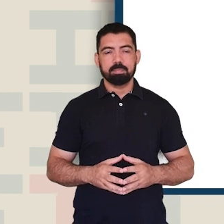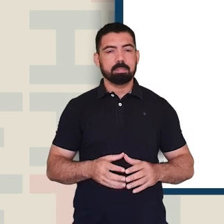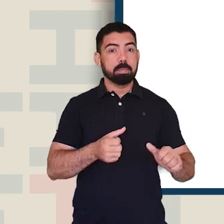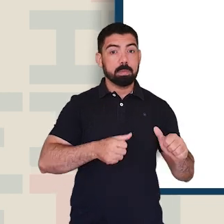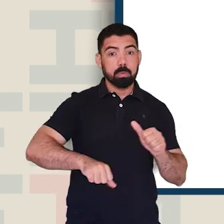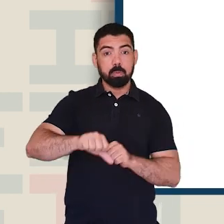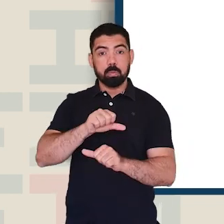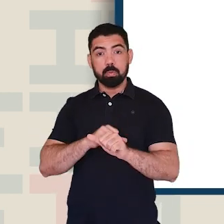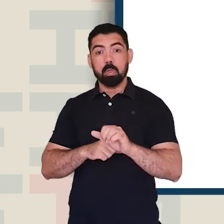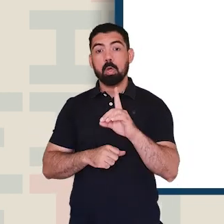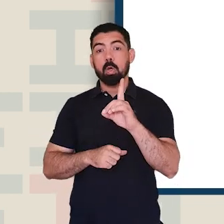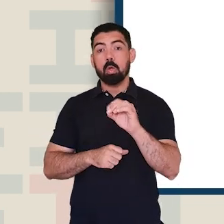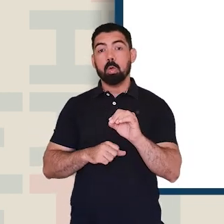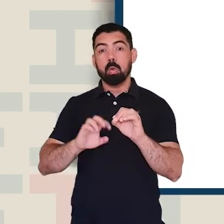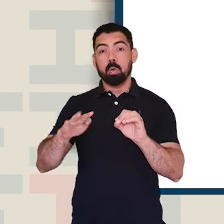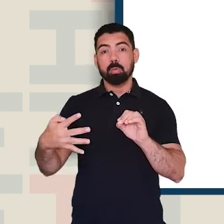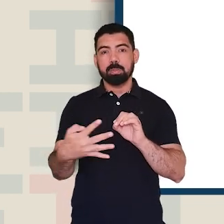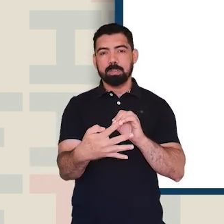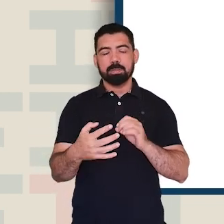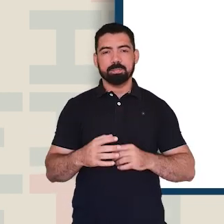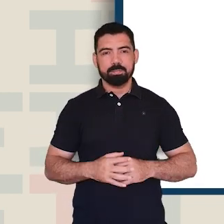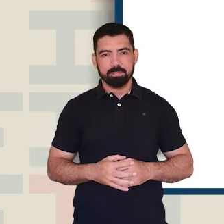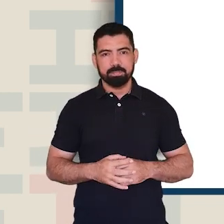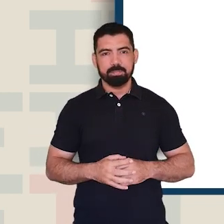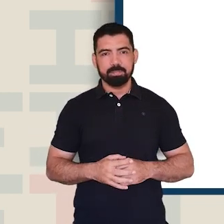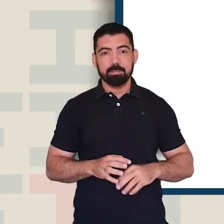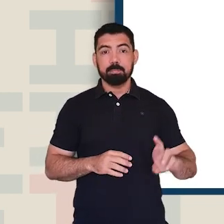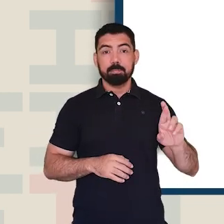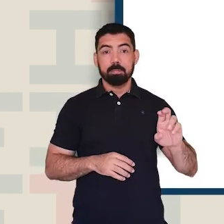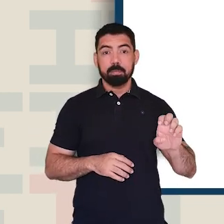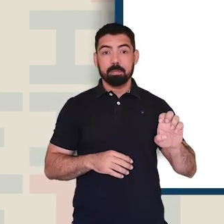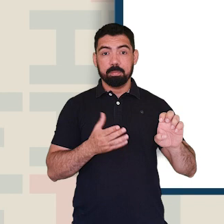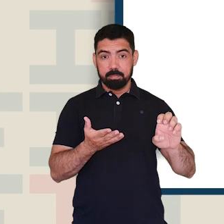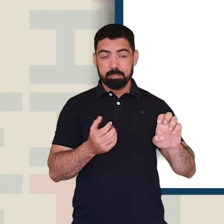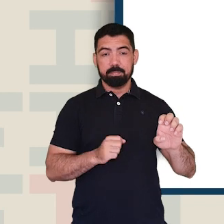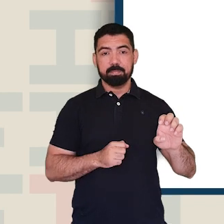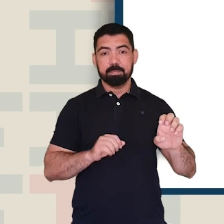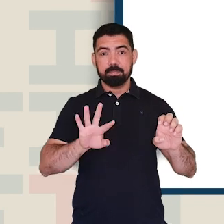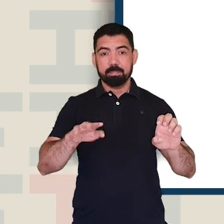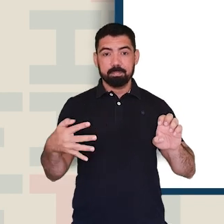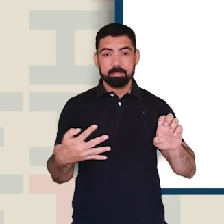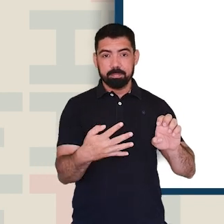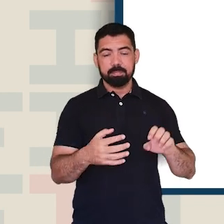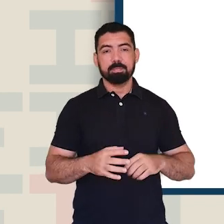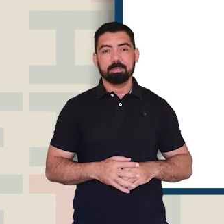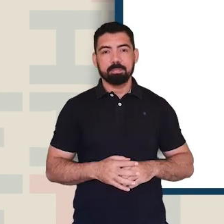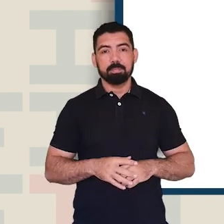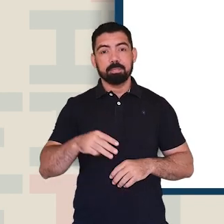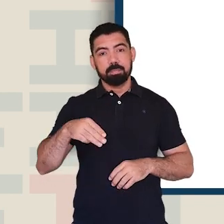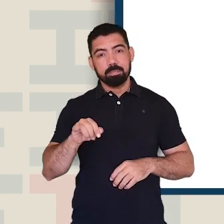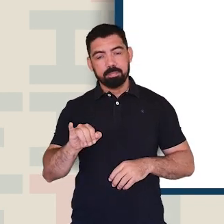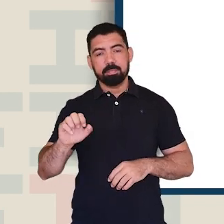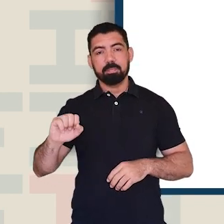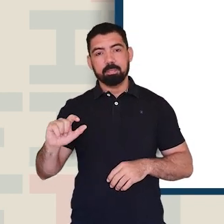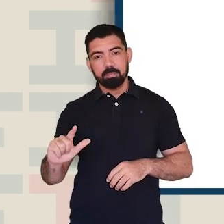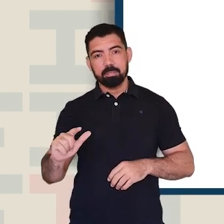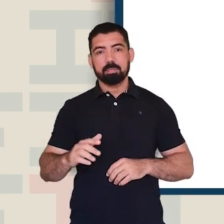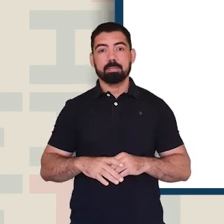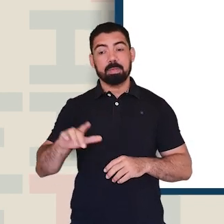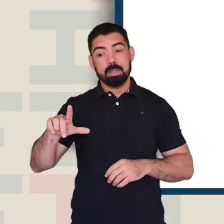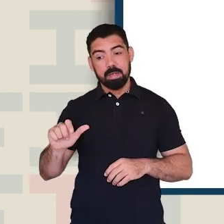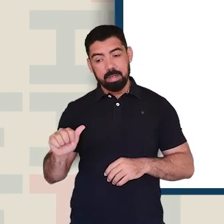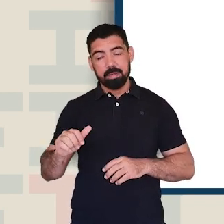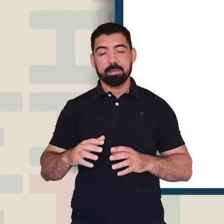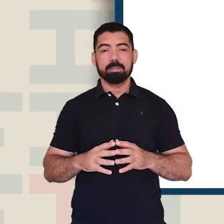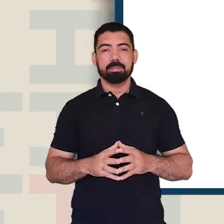Então, como é que seria o dó sustenido? Só o ré assim, ré sustenido, o mi, o sol,